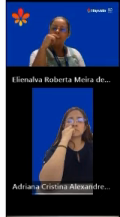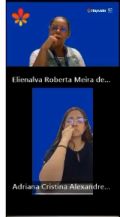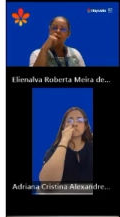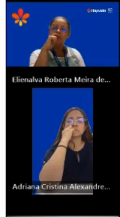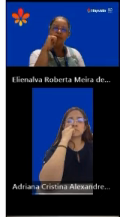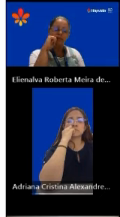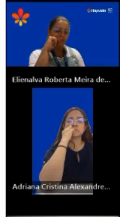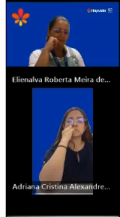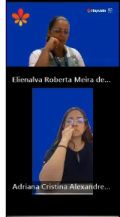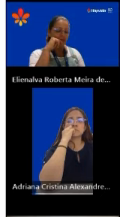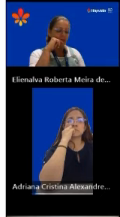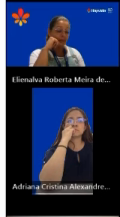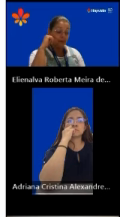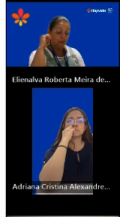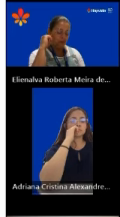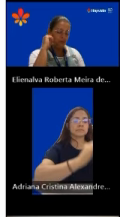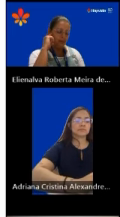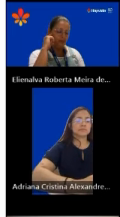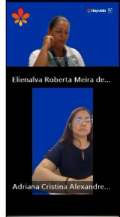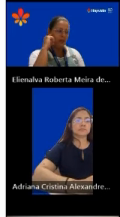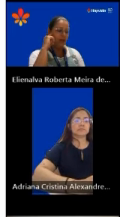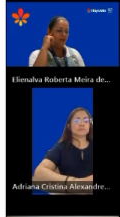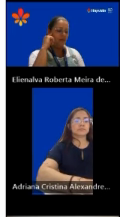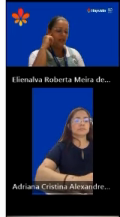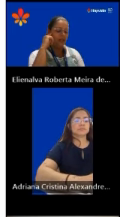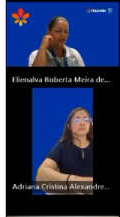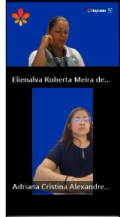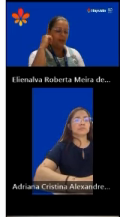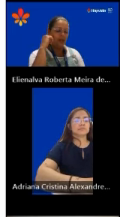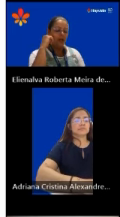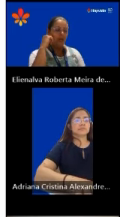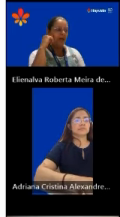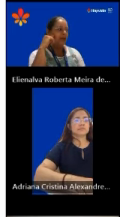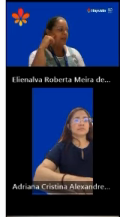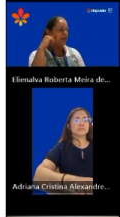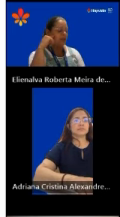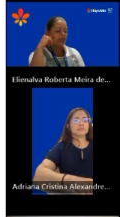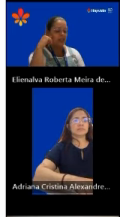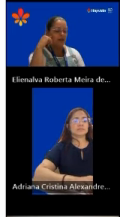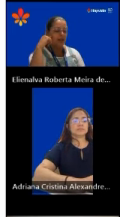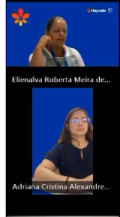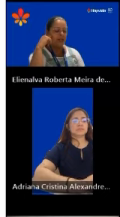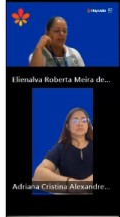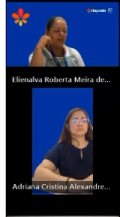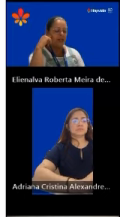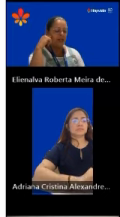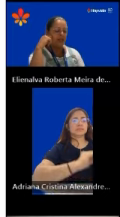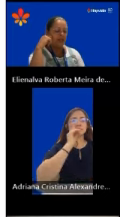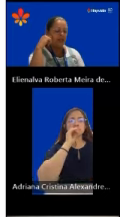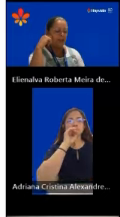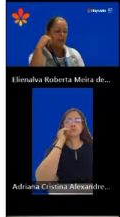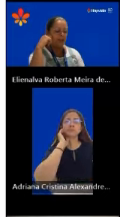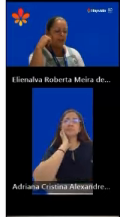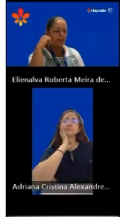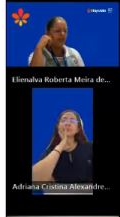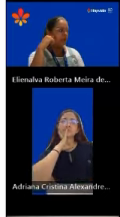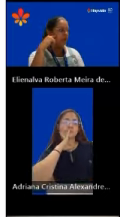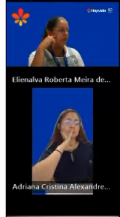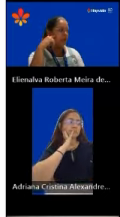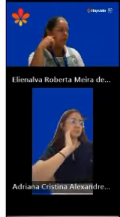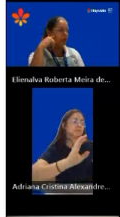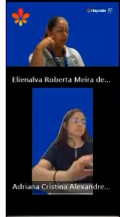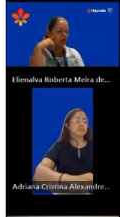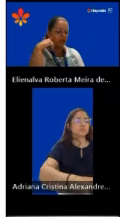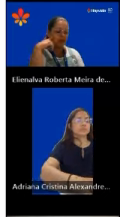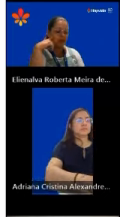sujo. Então, a gente tem que olhar ali perto das rodas, das alças dele, em cima a gente tem a alça para poder puxar, e muitas vezes essa alça de ferro, ela junta uma sujidade, então a gente precisa